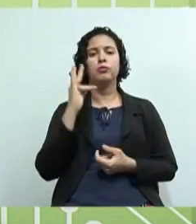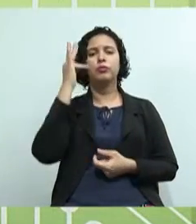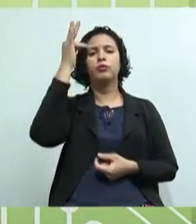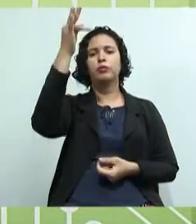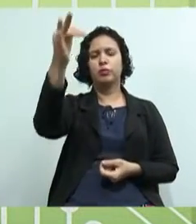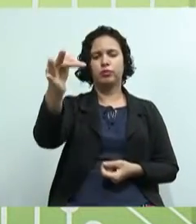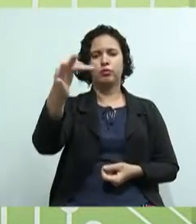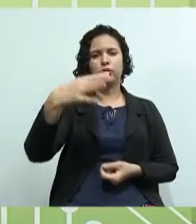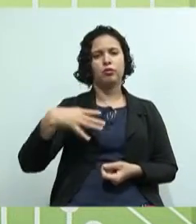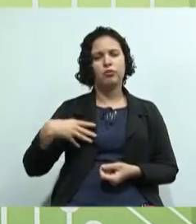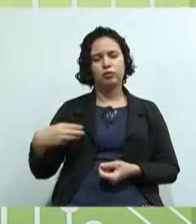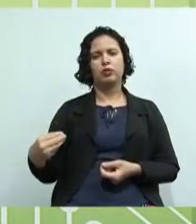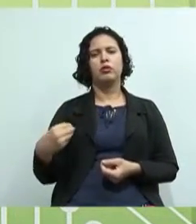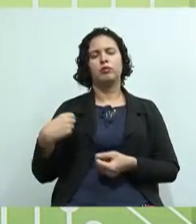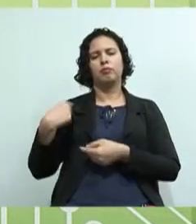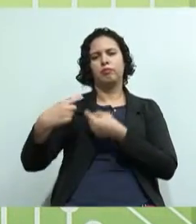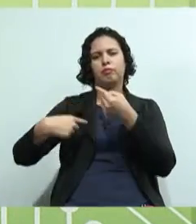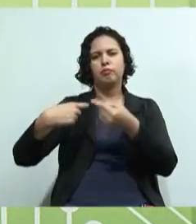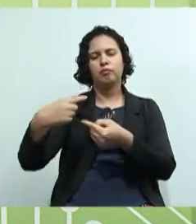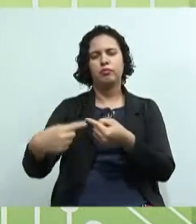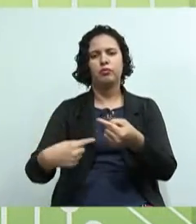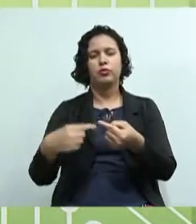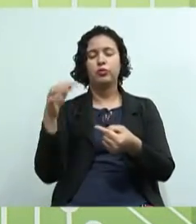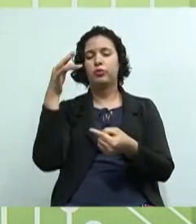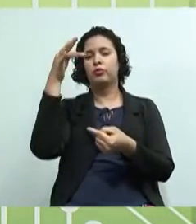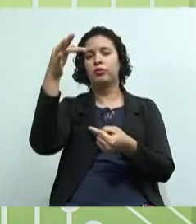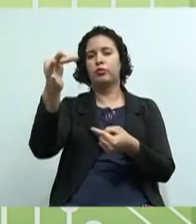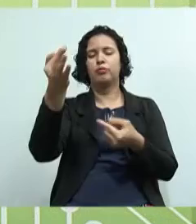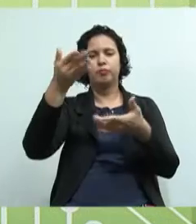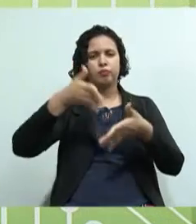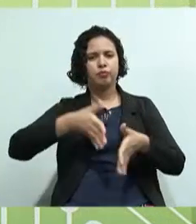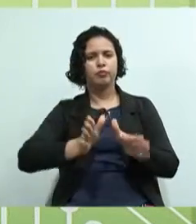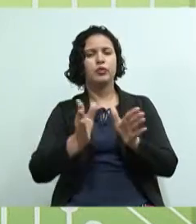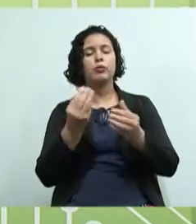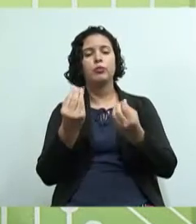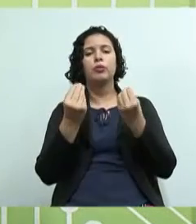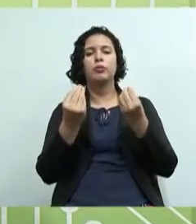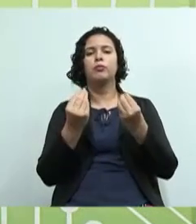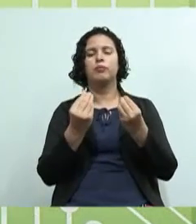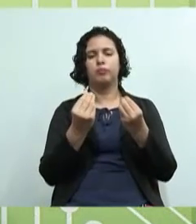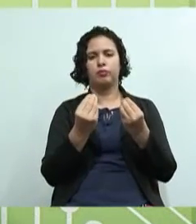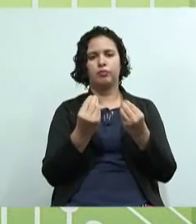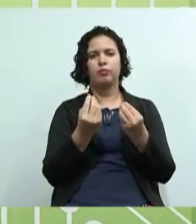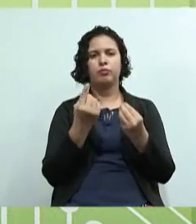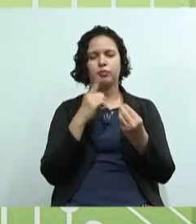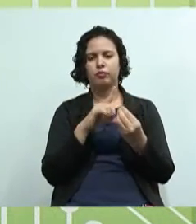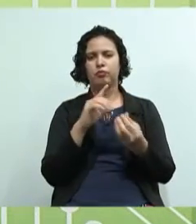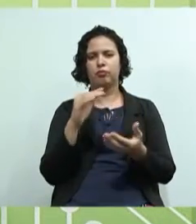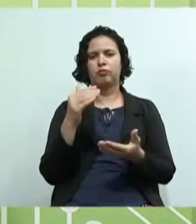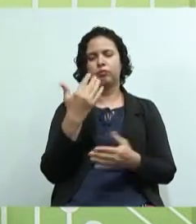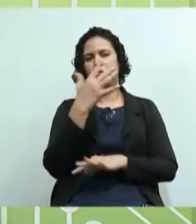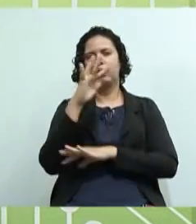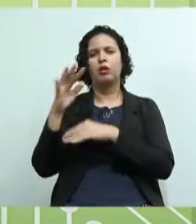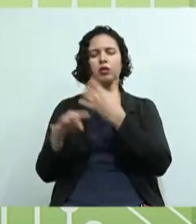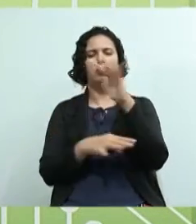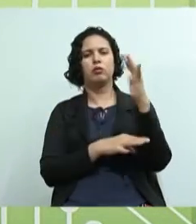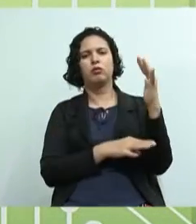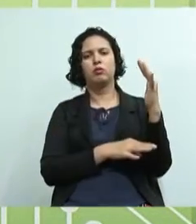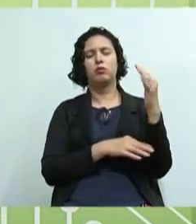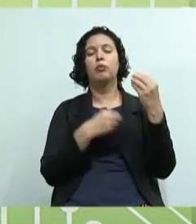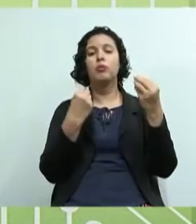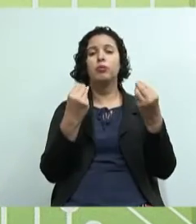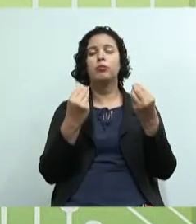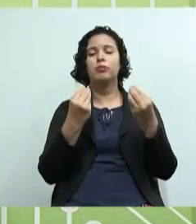nossos filhos, dos nossos netos, todos aqueles que virão depois de nós, como que eles vão ser recebidos com a natureza, como a natureza